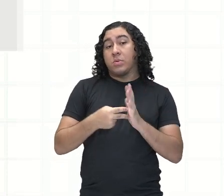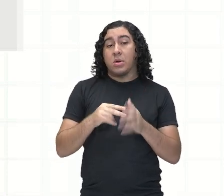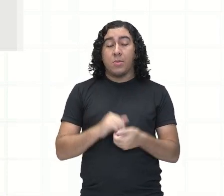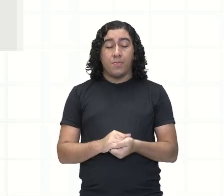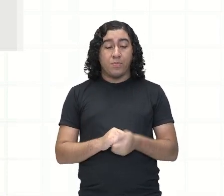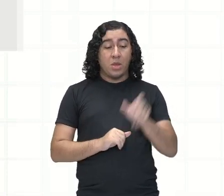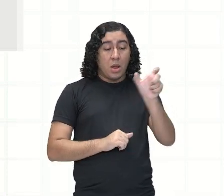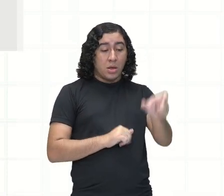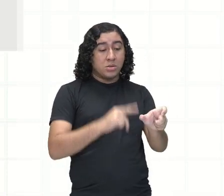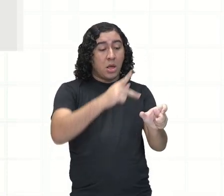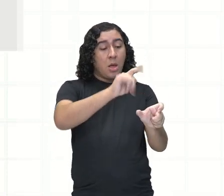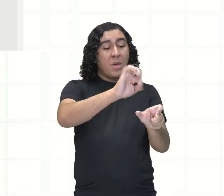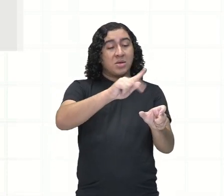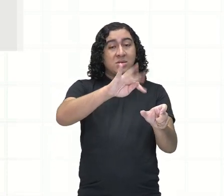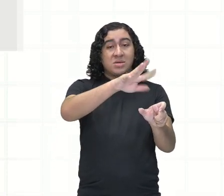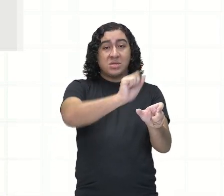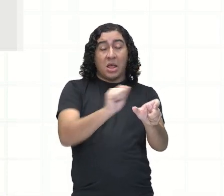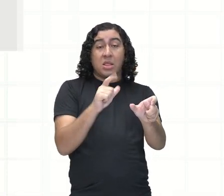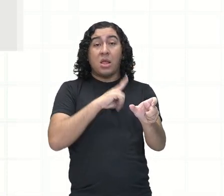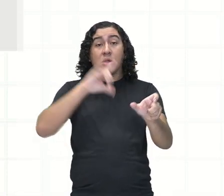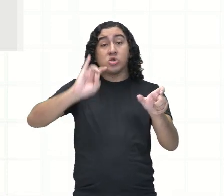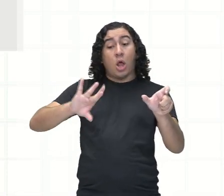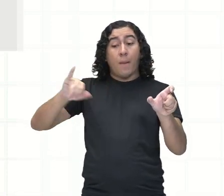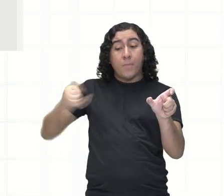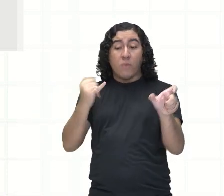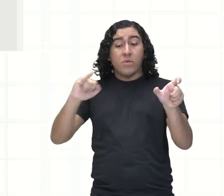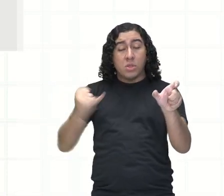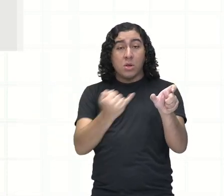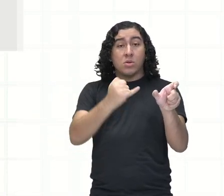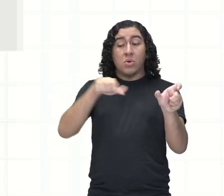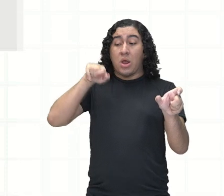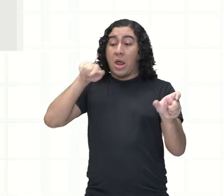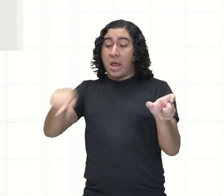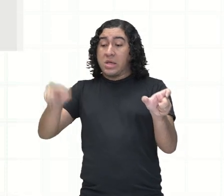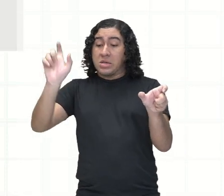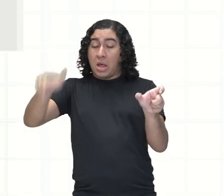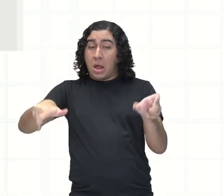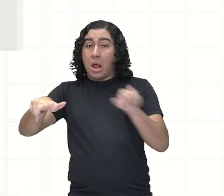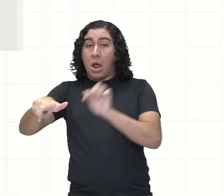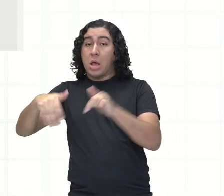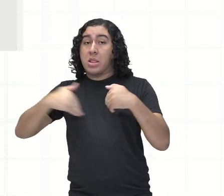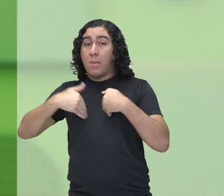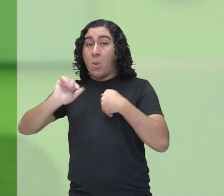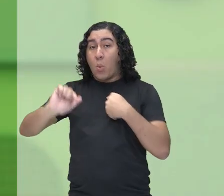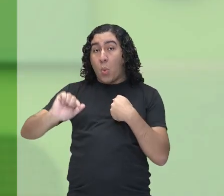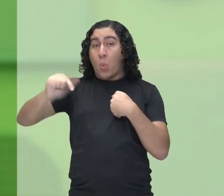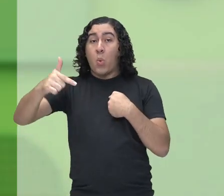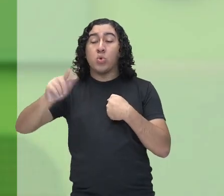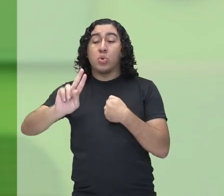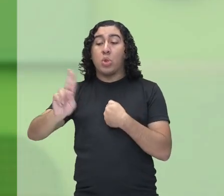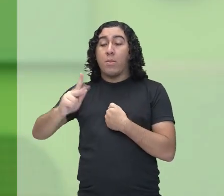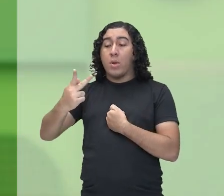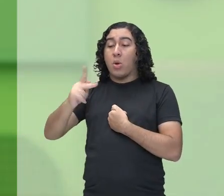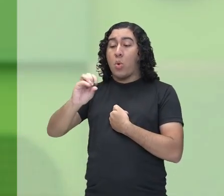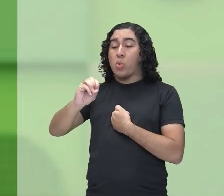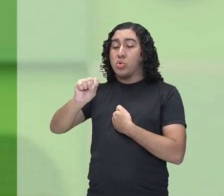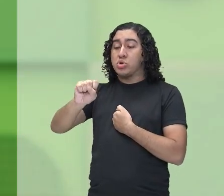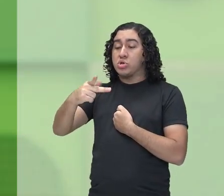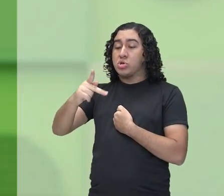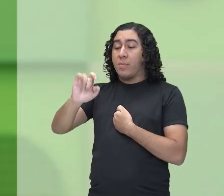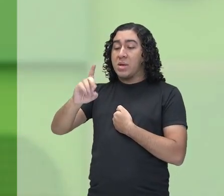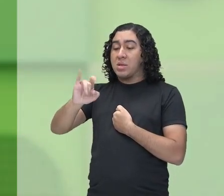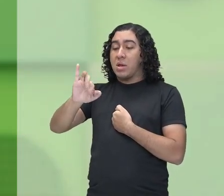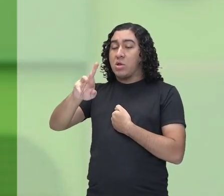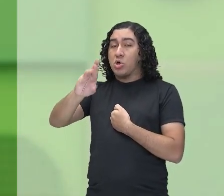está recebendo todos os benefícios e quem está sendo parasitado, que é o hospedeiro, ele está